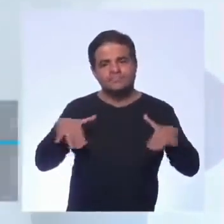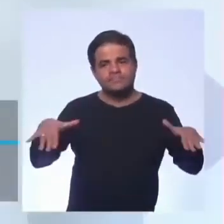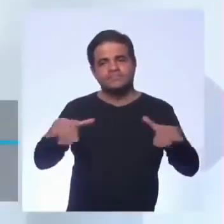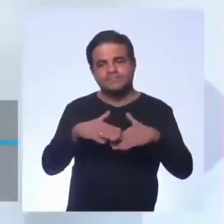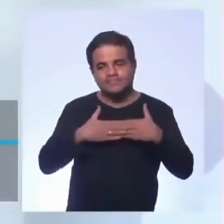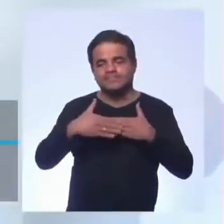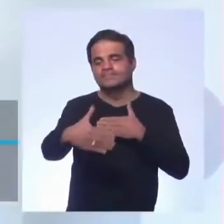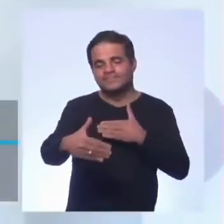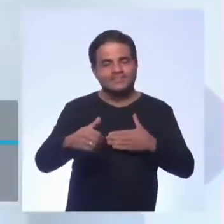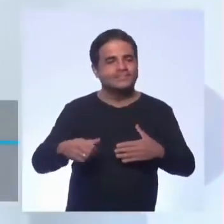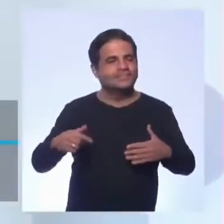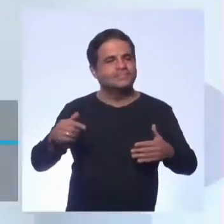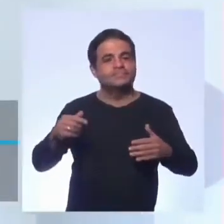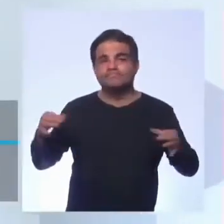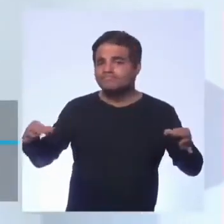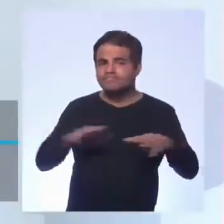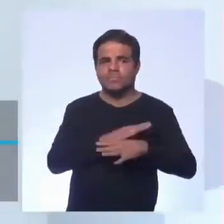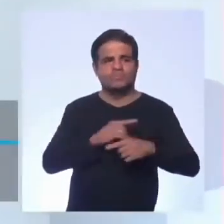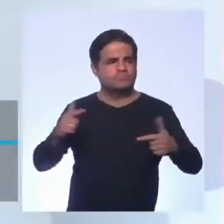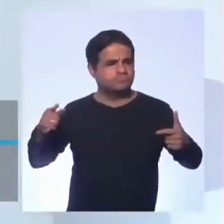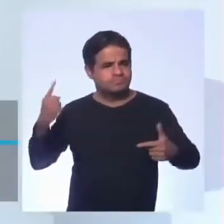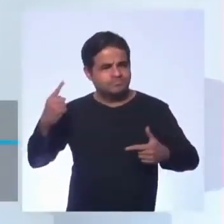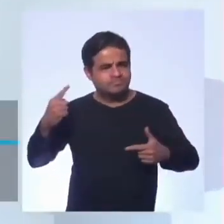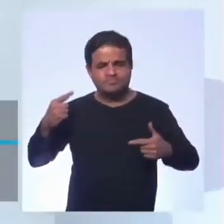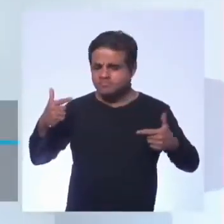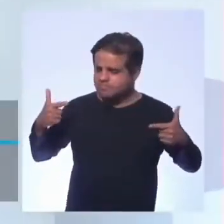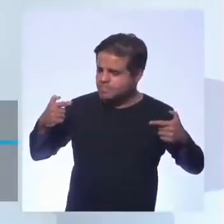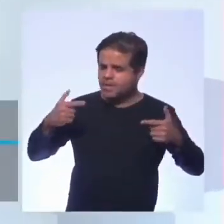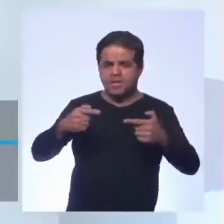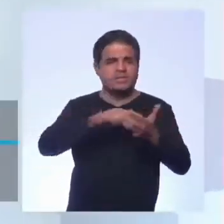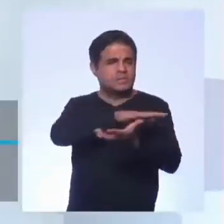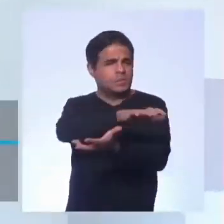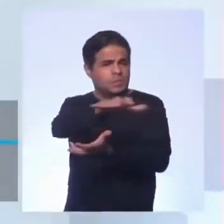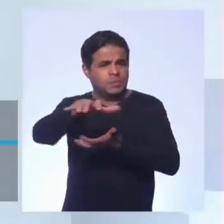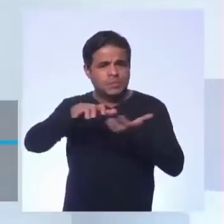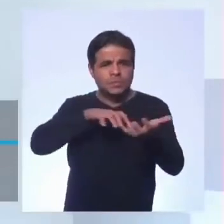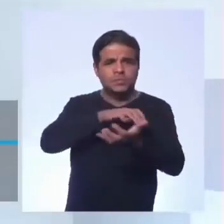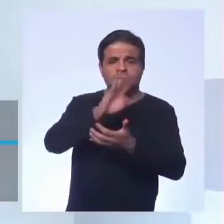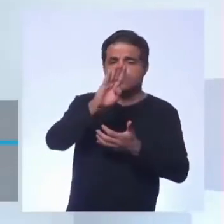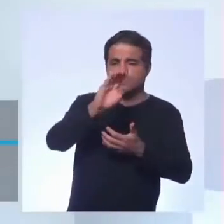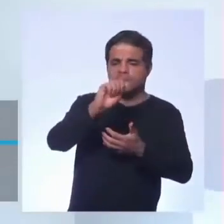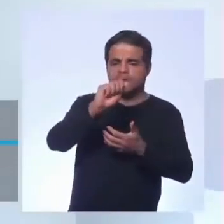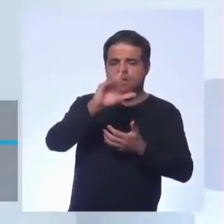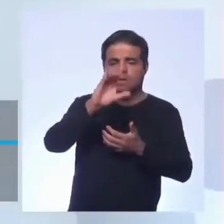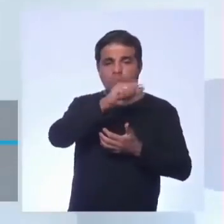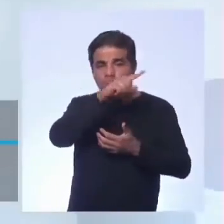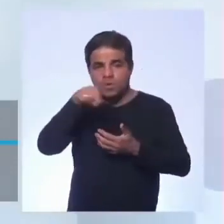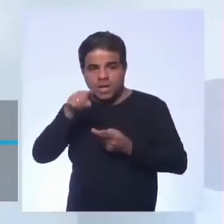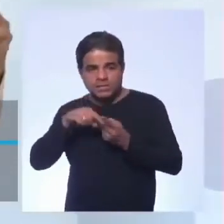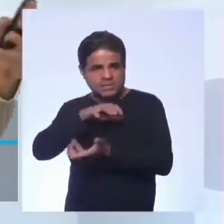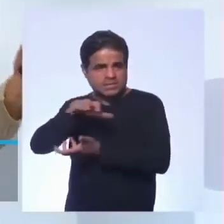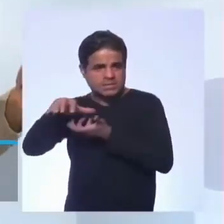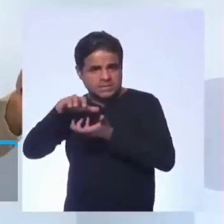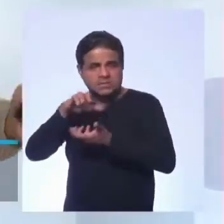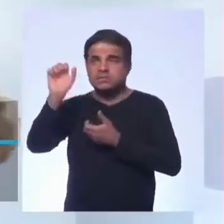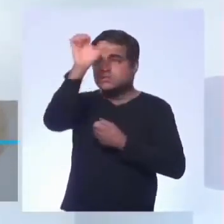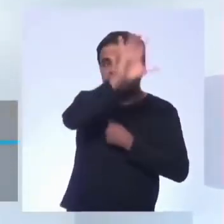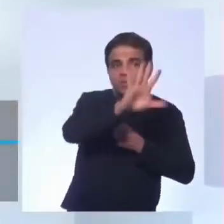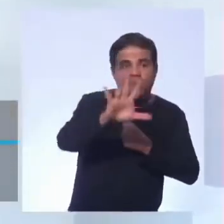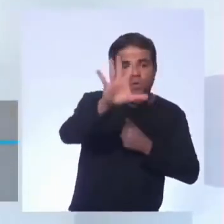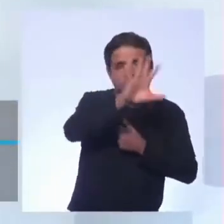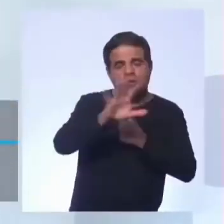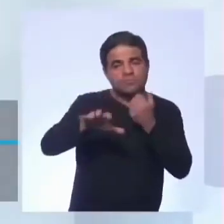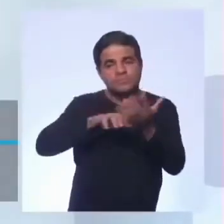a Primeira Guerra Mundial. Legal? Conflitos nos Balcãs, conflito na